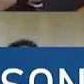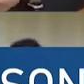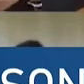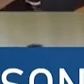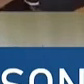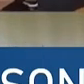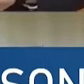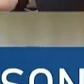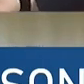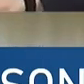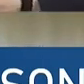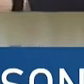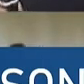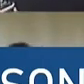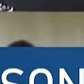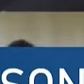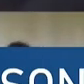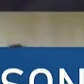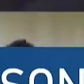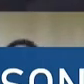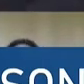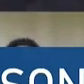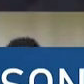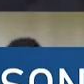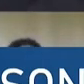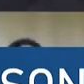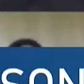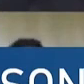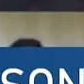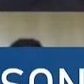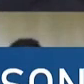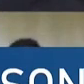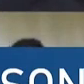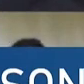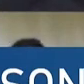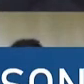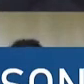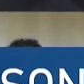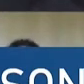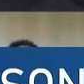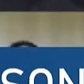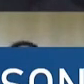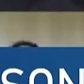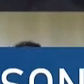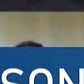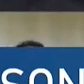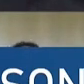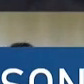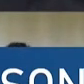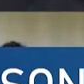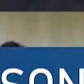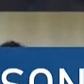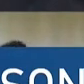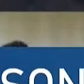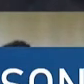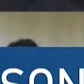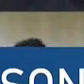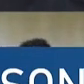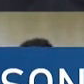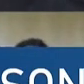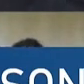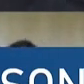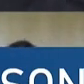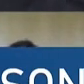ela provavelmente, ao longo das próximas semanas, resultará na produção de